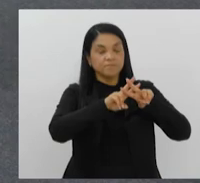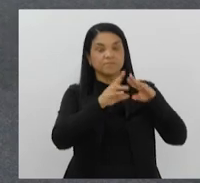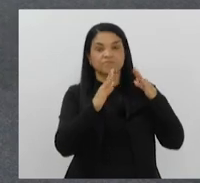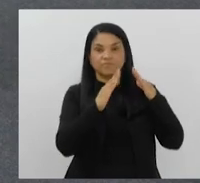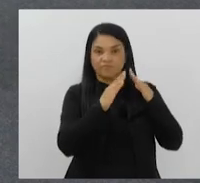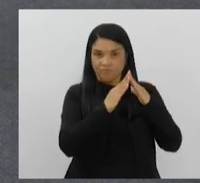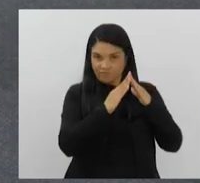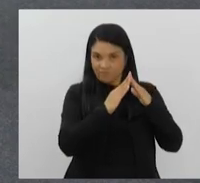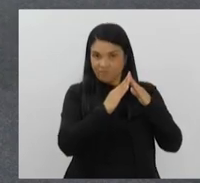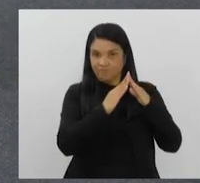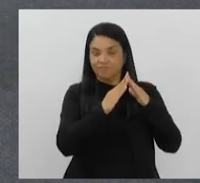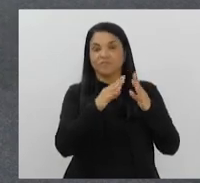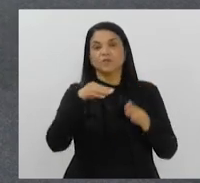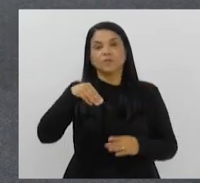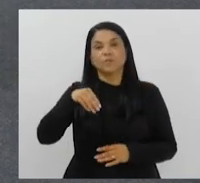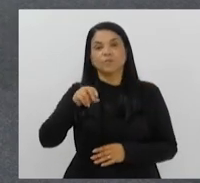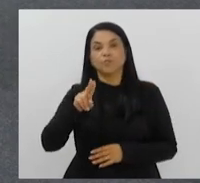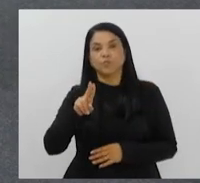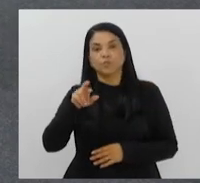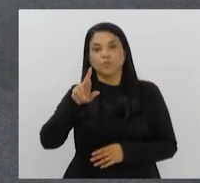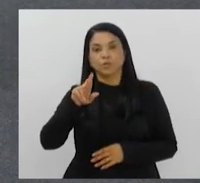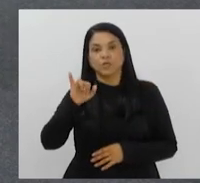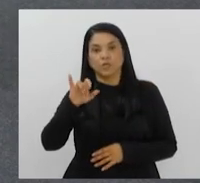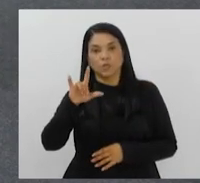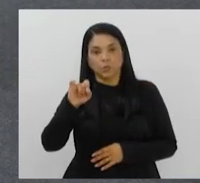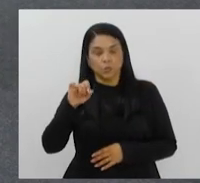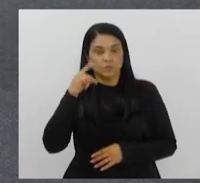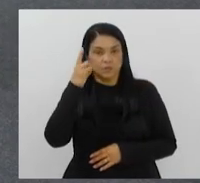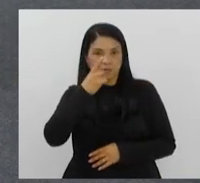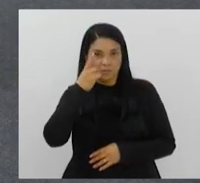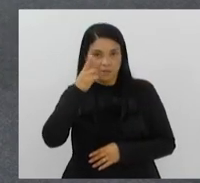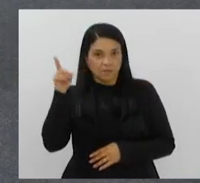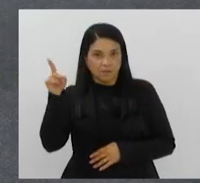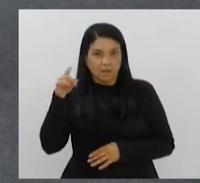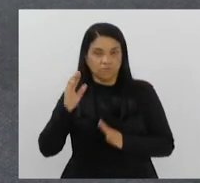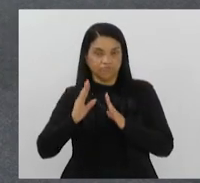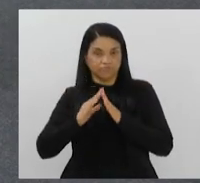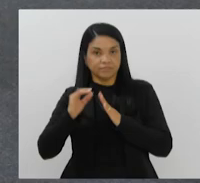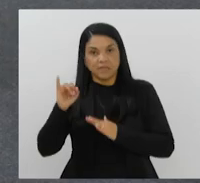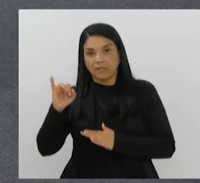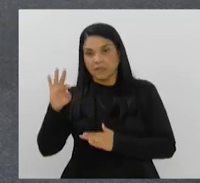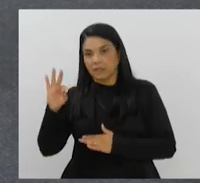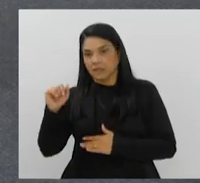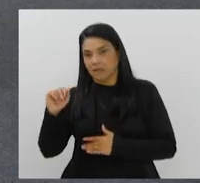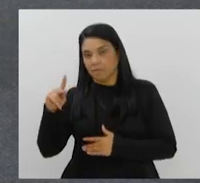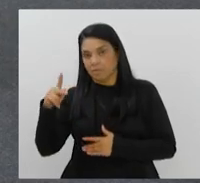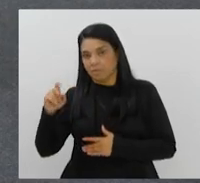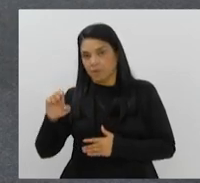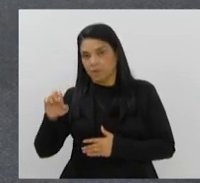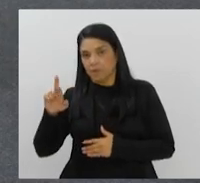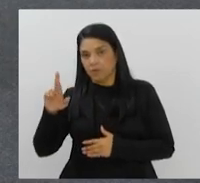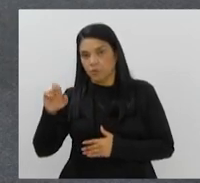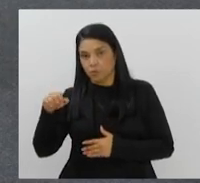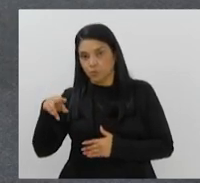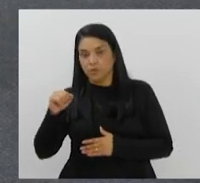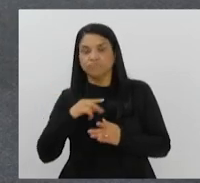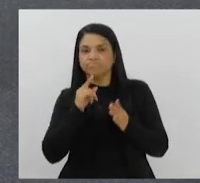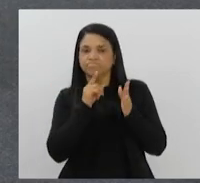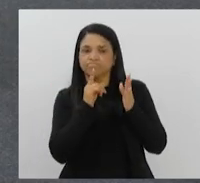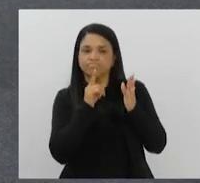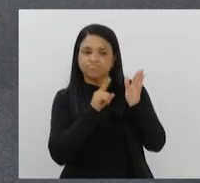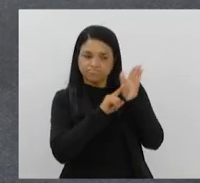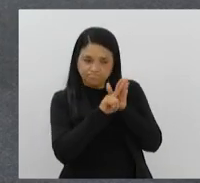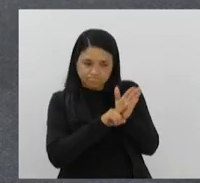vinculados ao deputado Murilo Gouveia, Murilo, lá de Itaperuna, onde eles observaram e constataram um